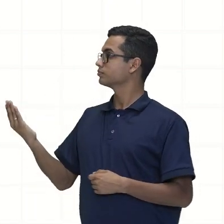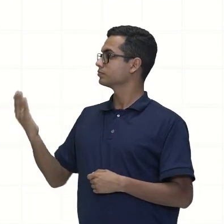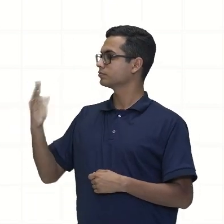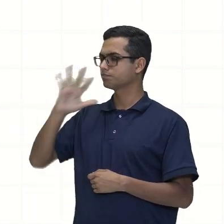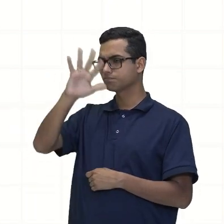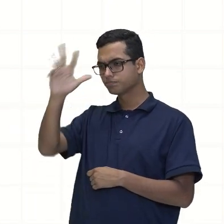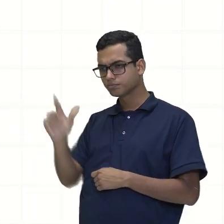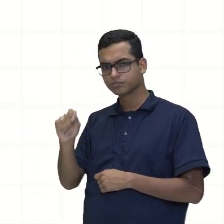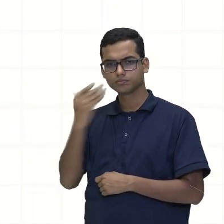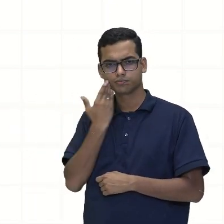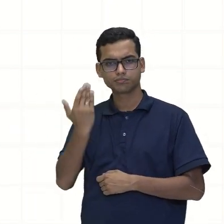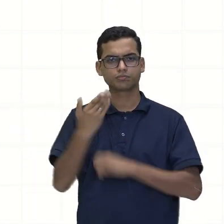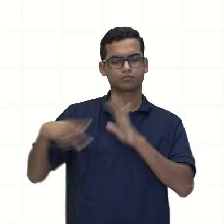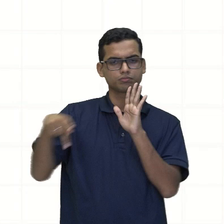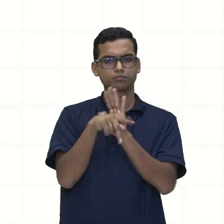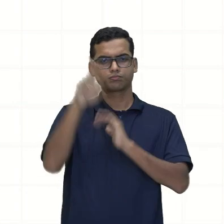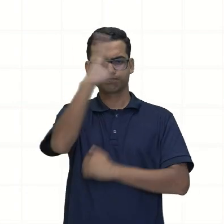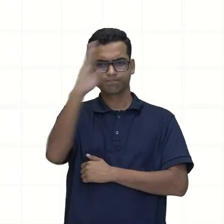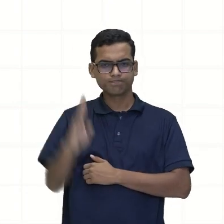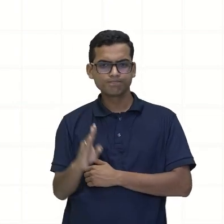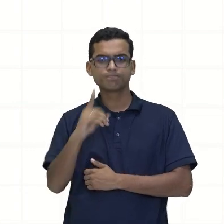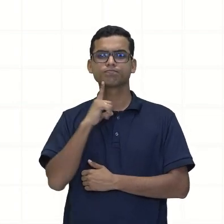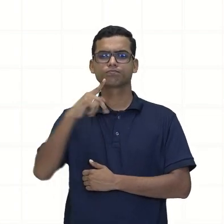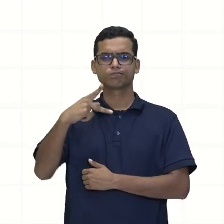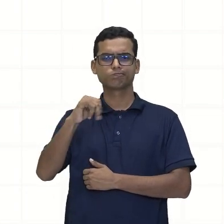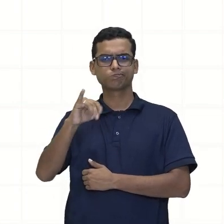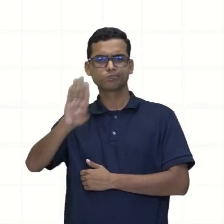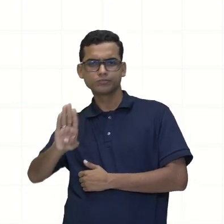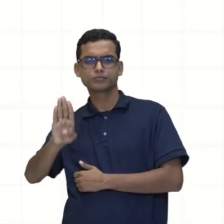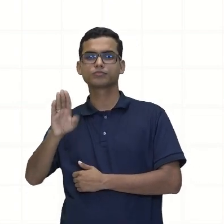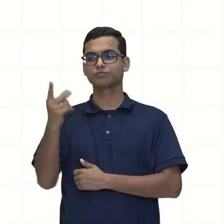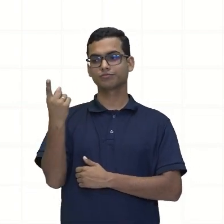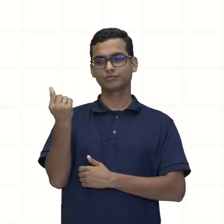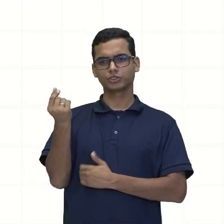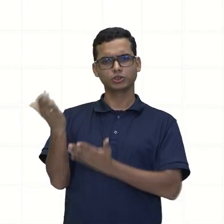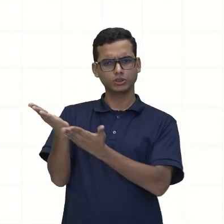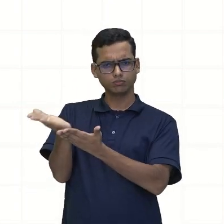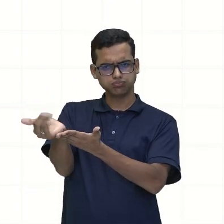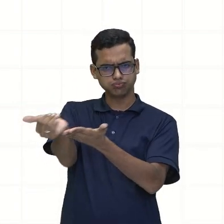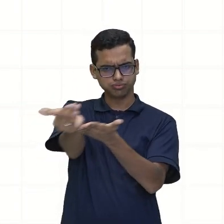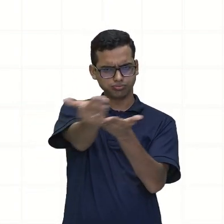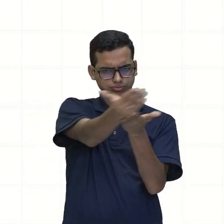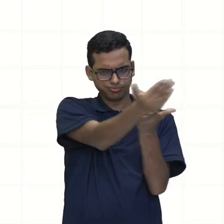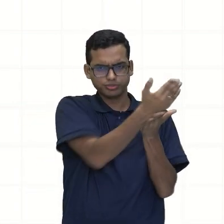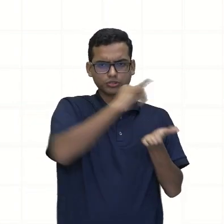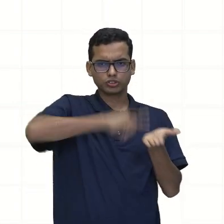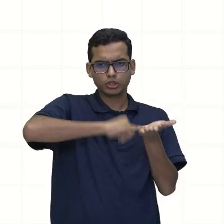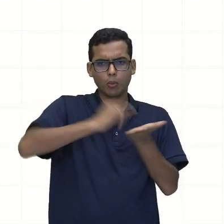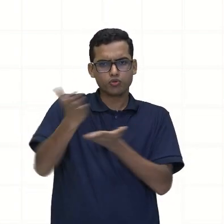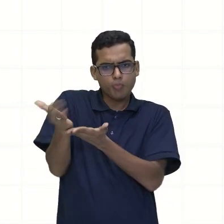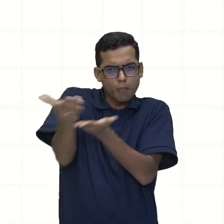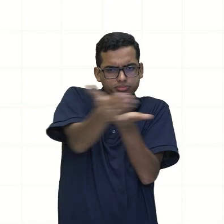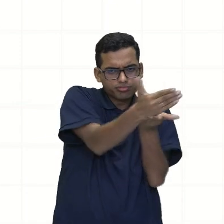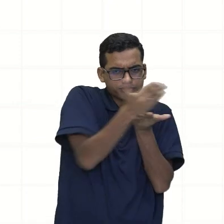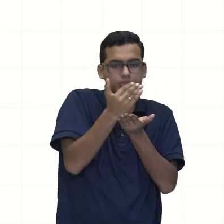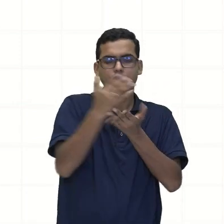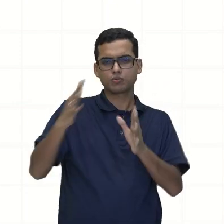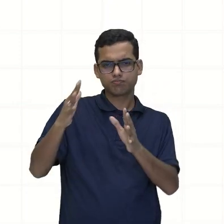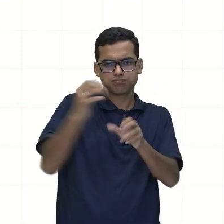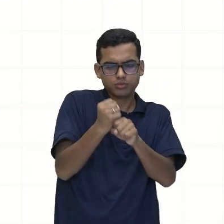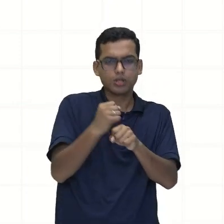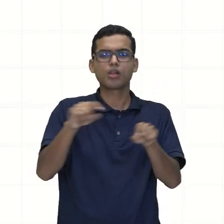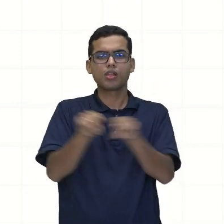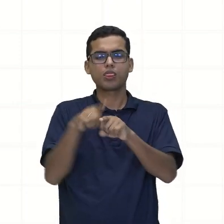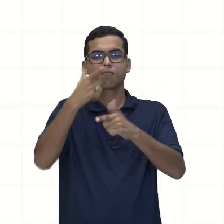esse PIB per capita, onde a gente vai ver, né, as classes, né, a gente pode estar observando no